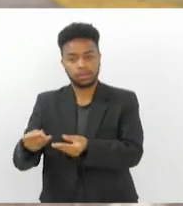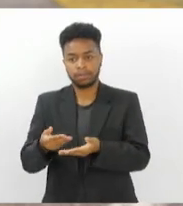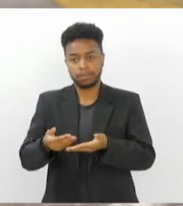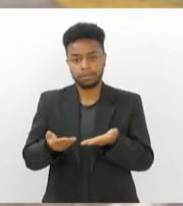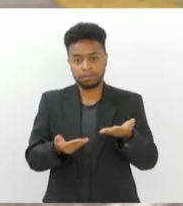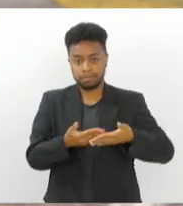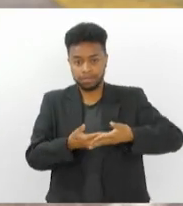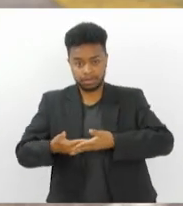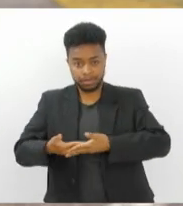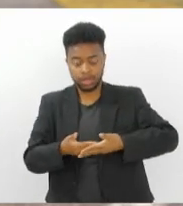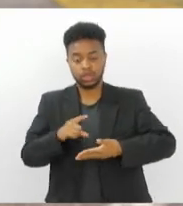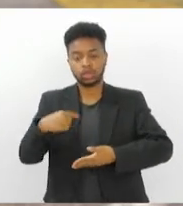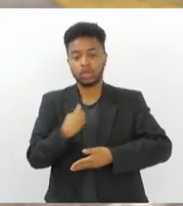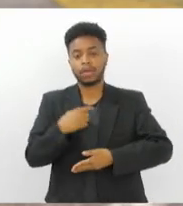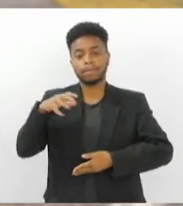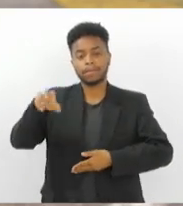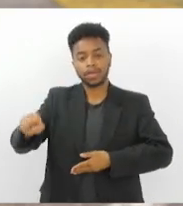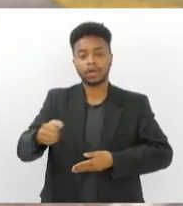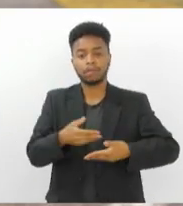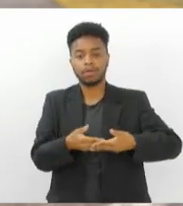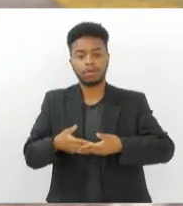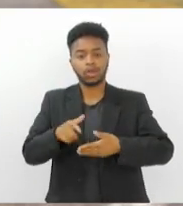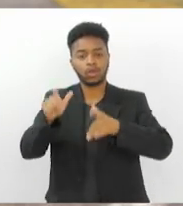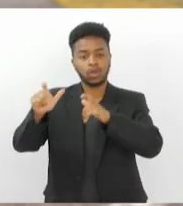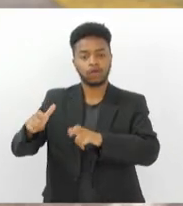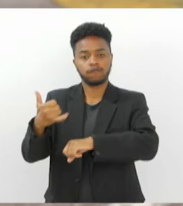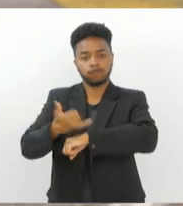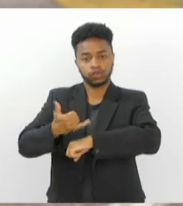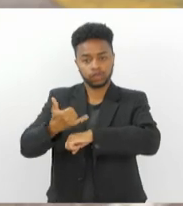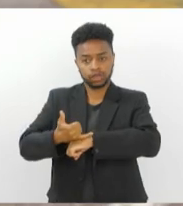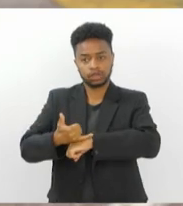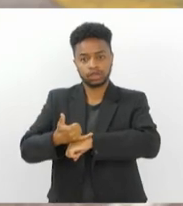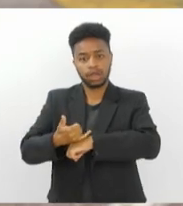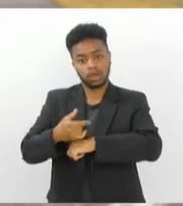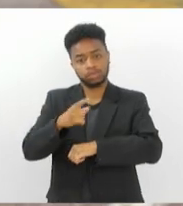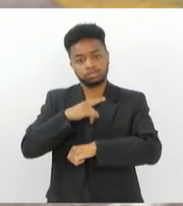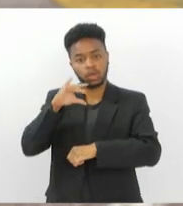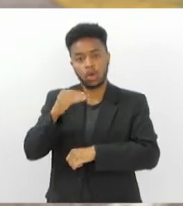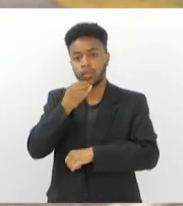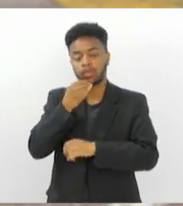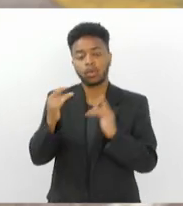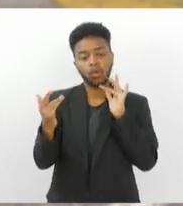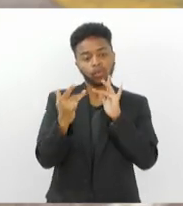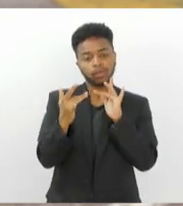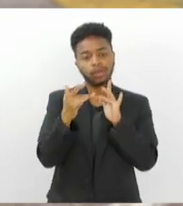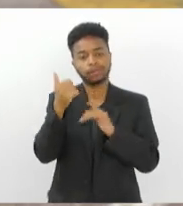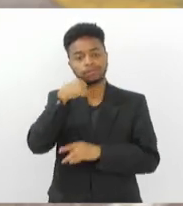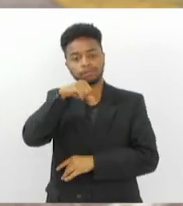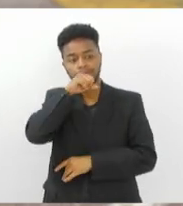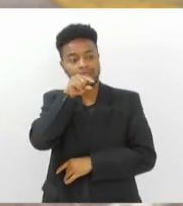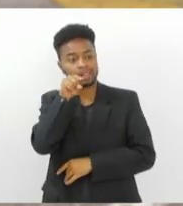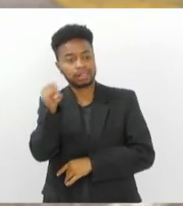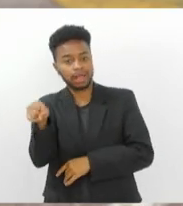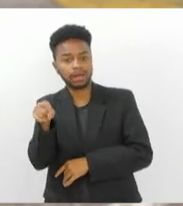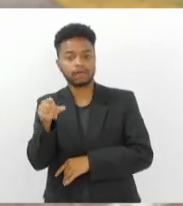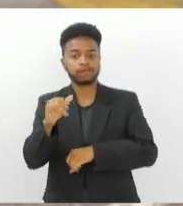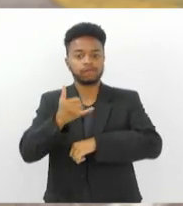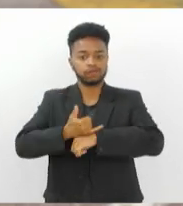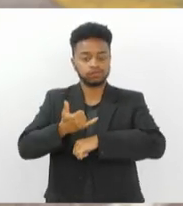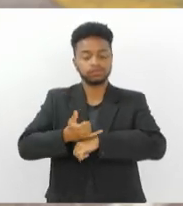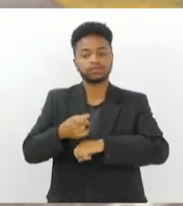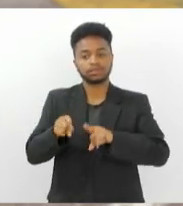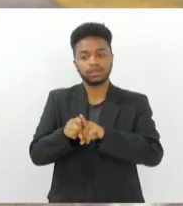nós fomos buscar em Volta Redonda eh que eu tive oportunidade de ter contato com a mãe da criança lá então foi um momento bastante